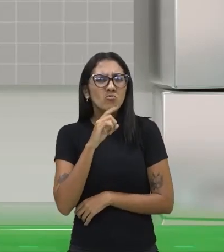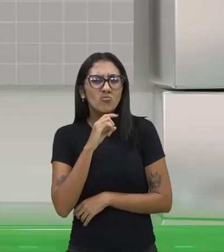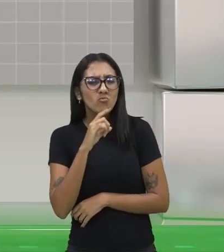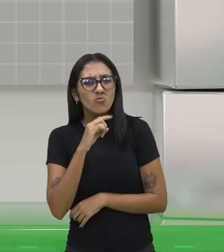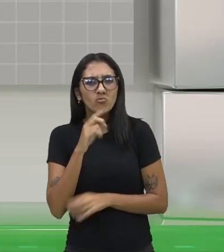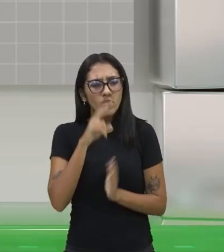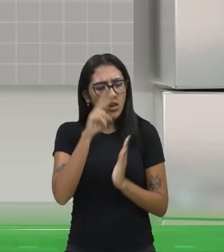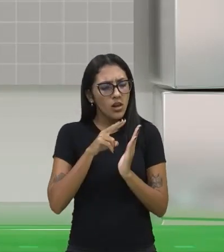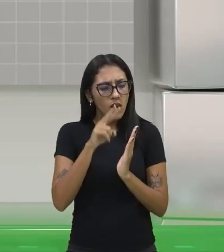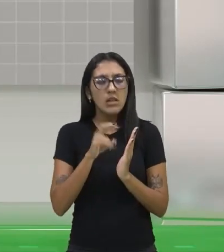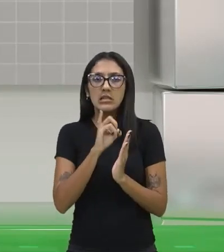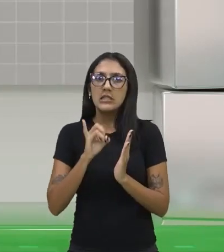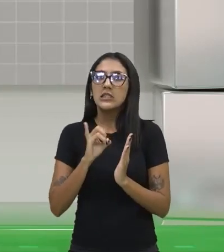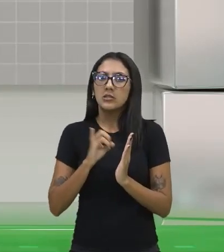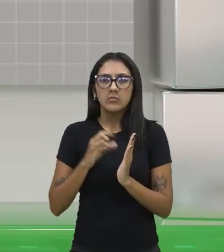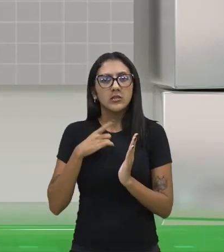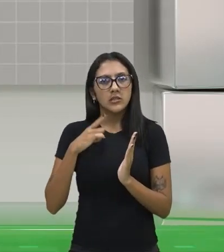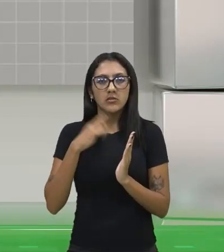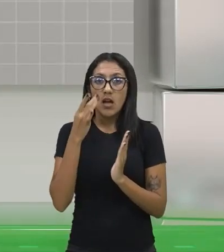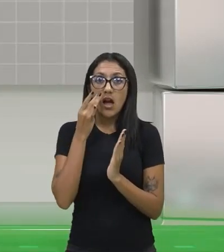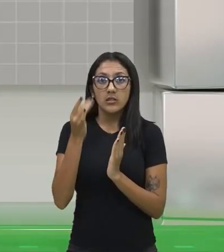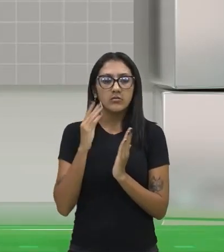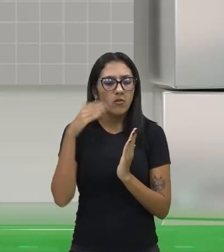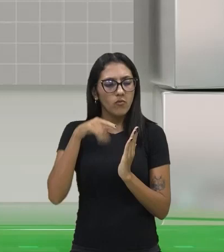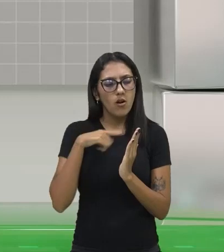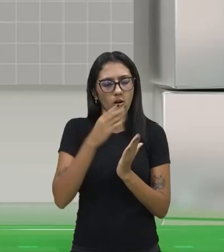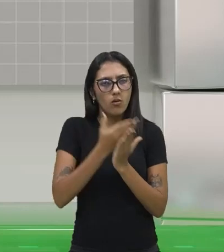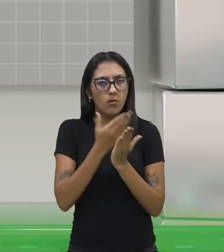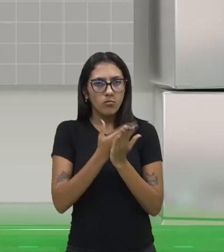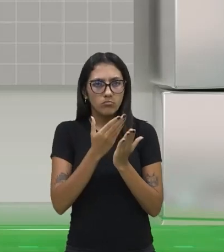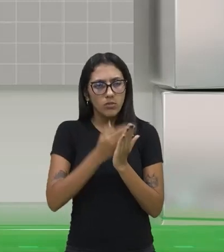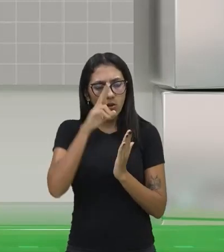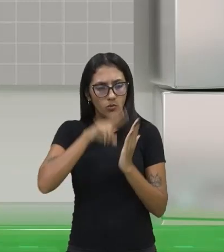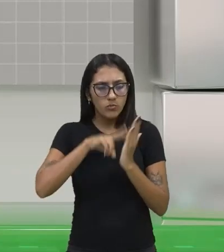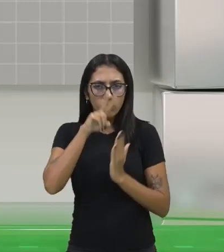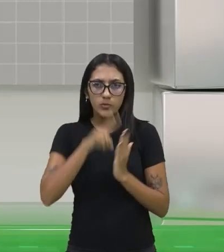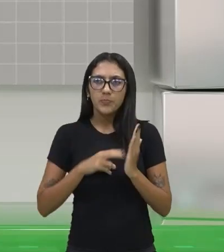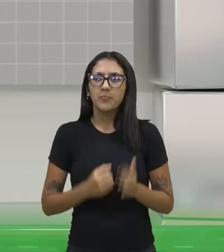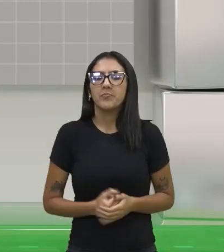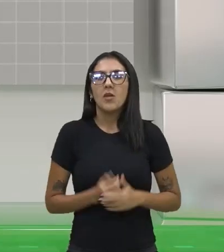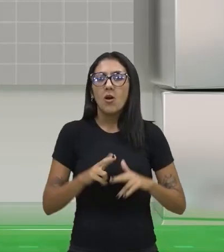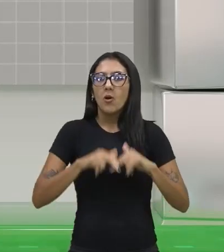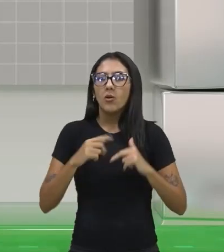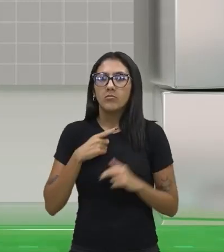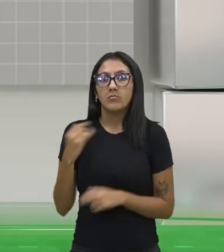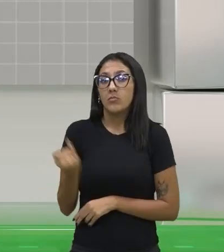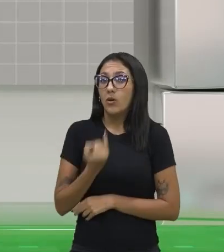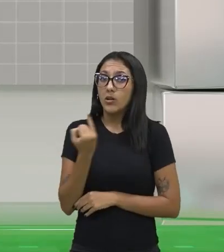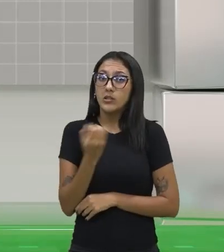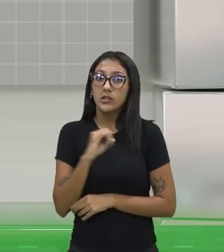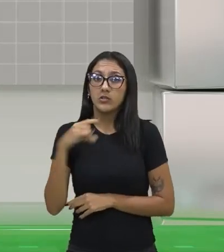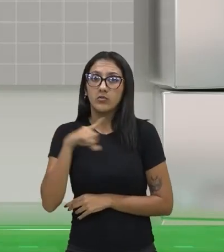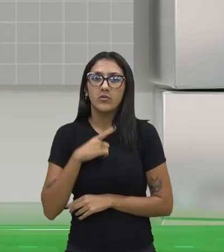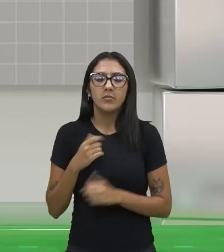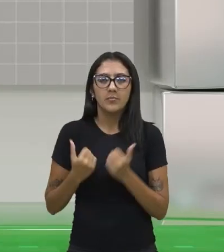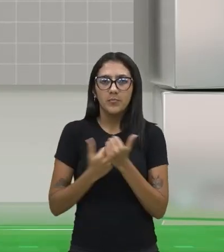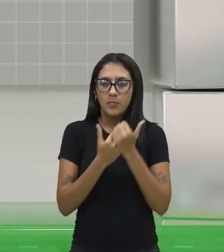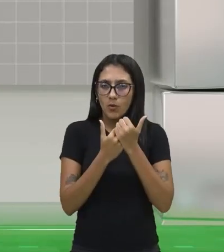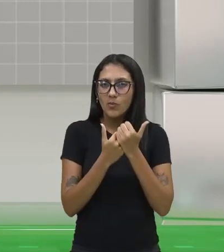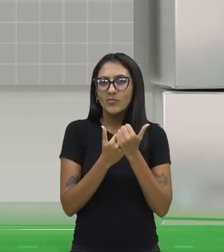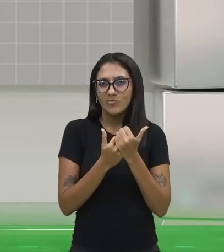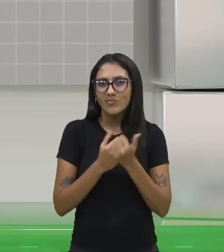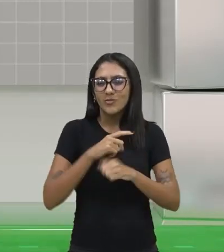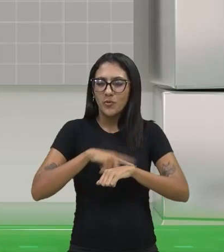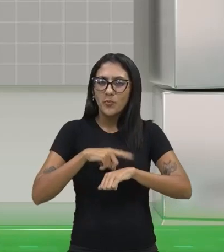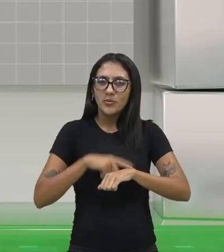ele fez, né? Então, é muito importante que você esteja dando aí o apoio do aluno nesse